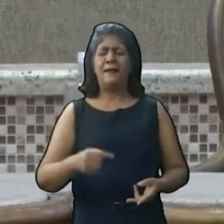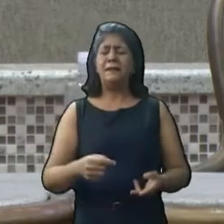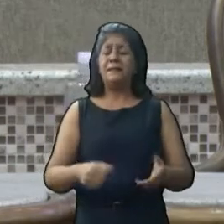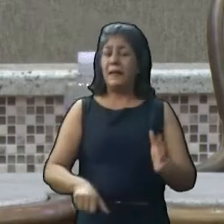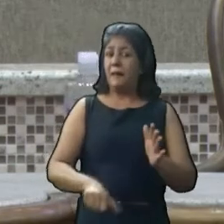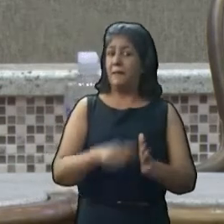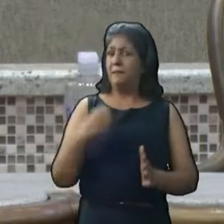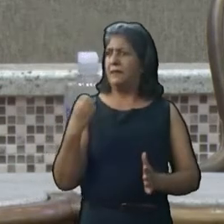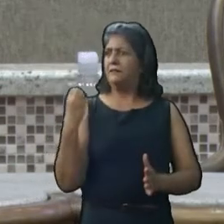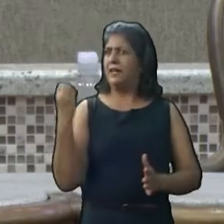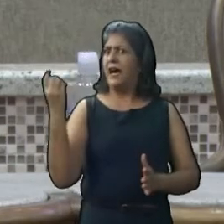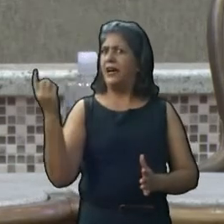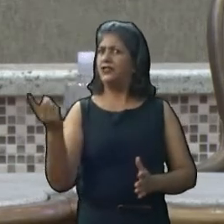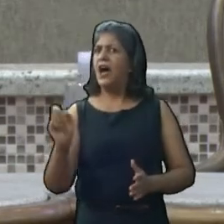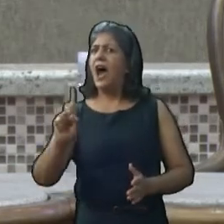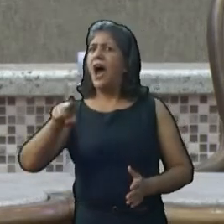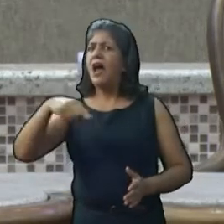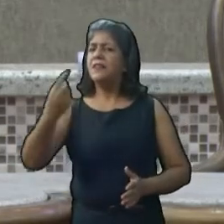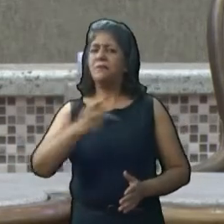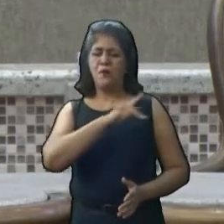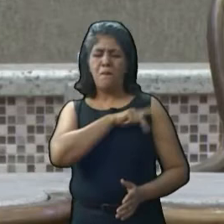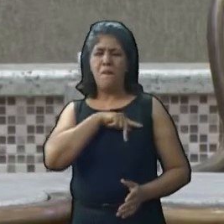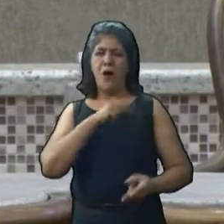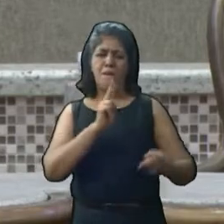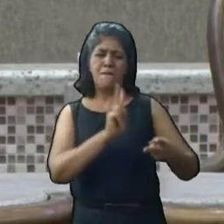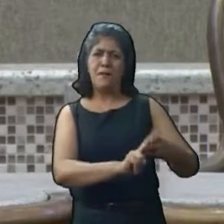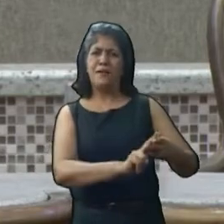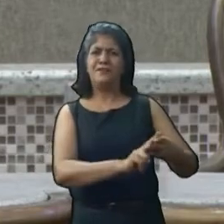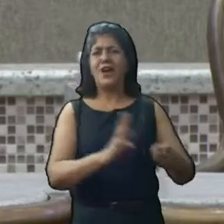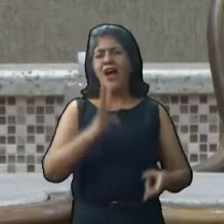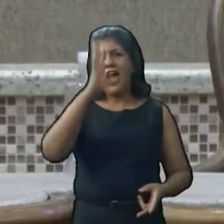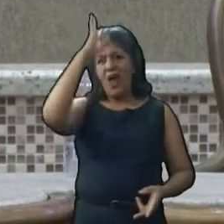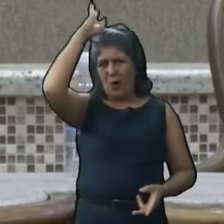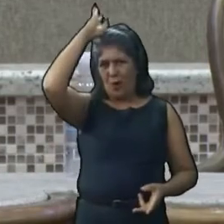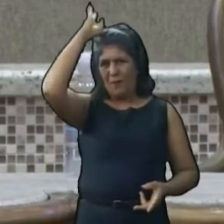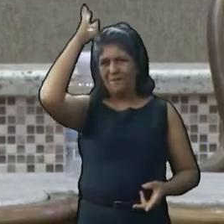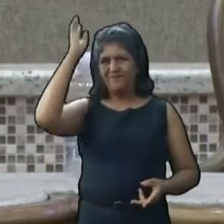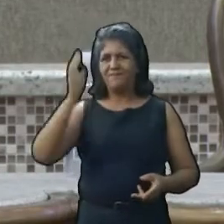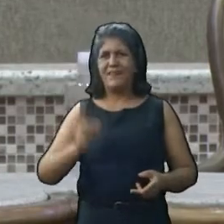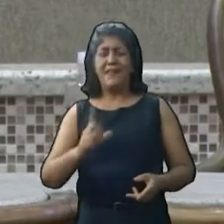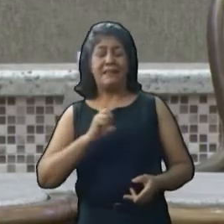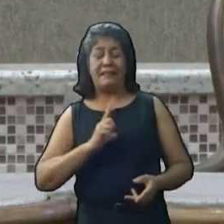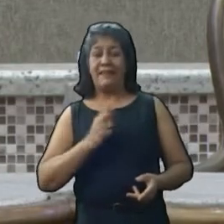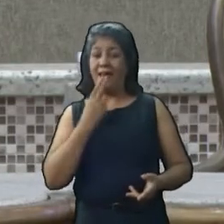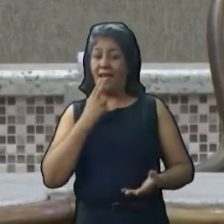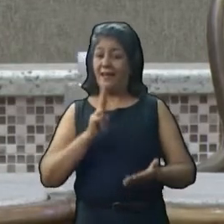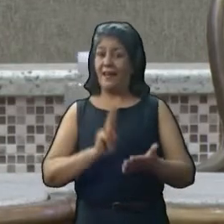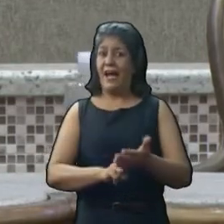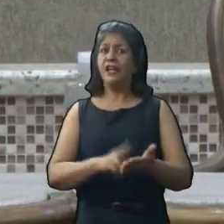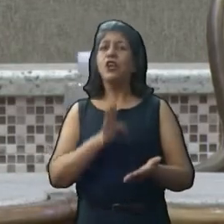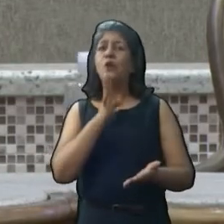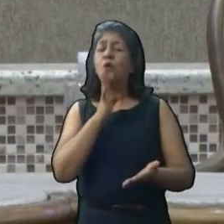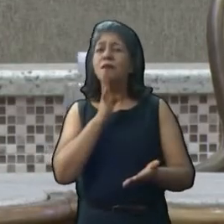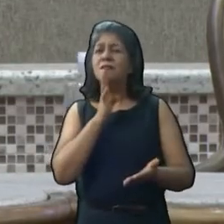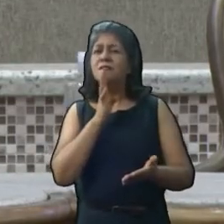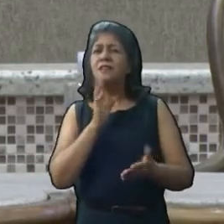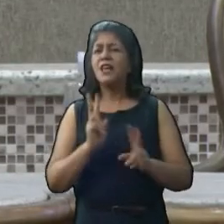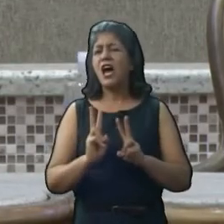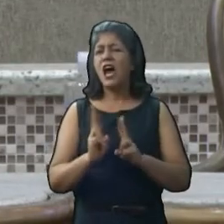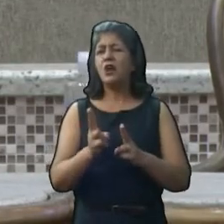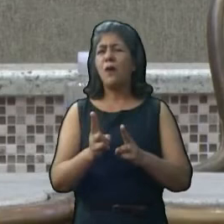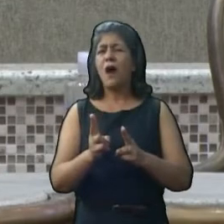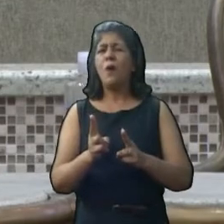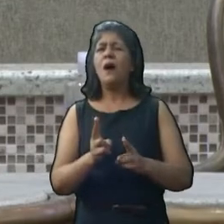missionária ele estava preso em roma algumas cartas que são conhecidas como cartas gêmeas e